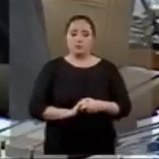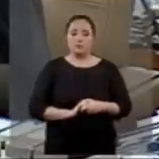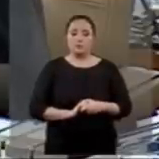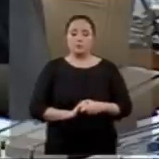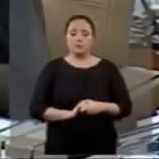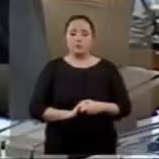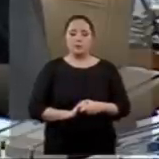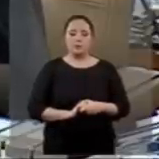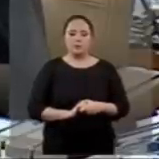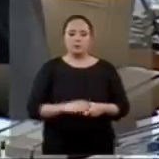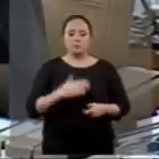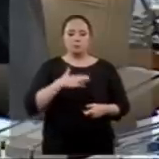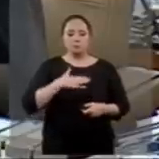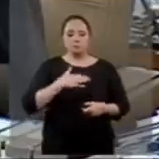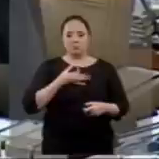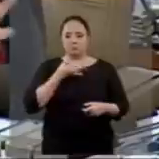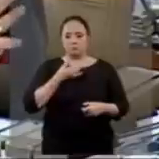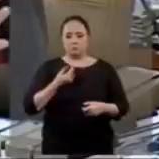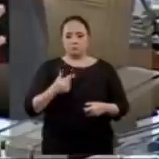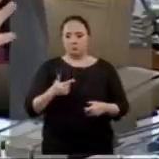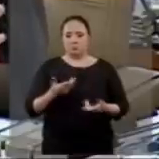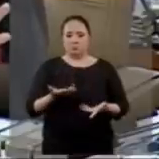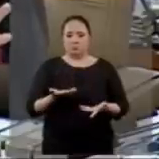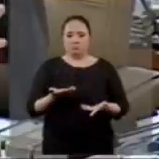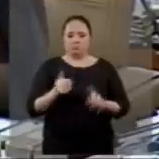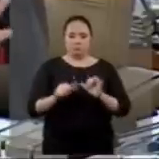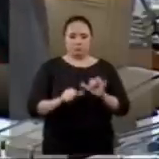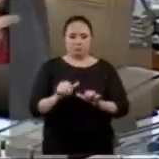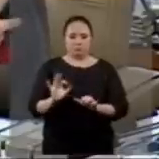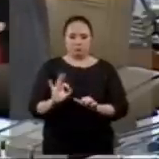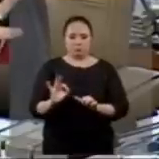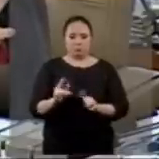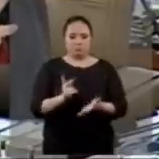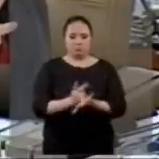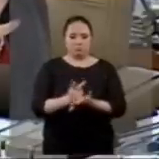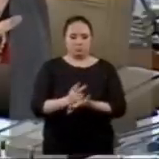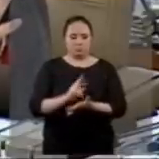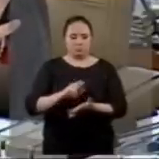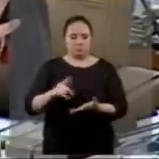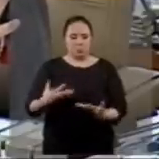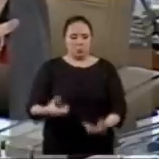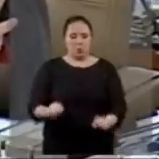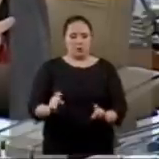na minha compreensão, ele não sofreu qualquer alteração, continua não prevendo.